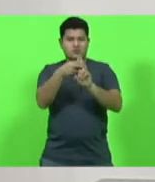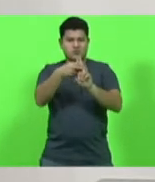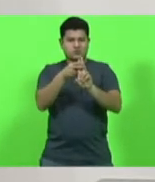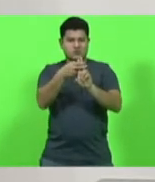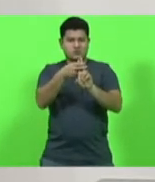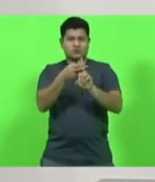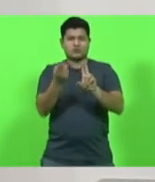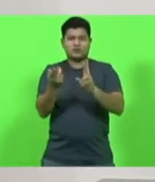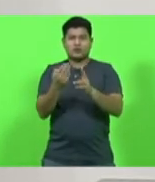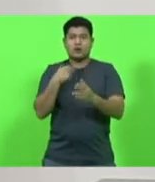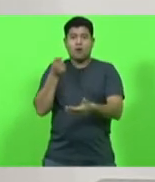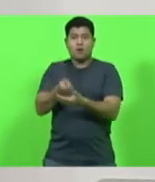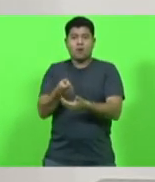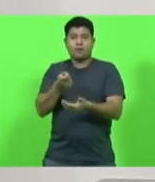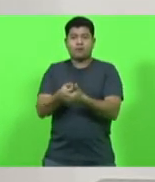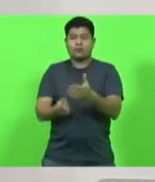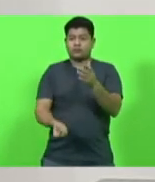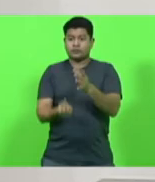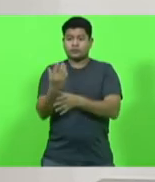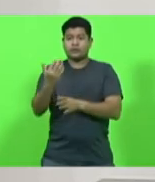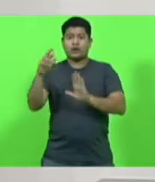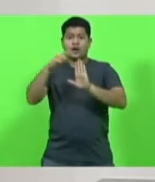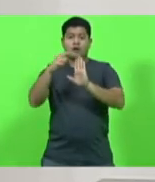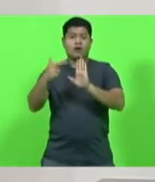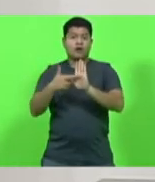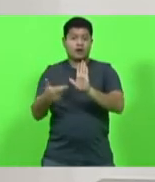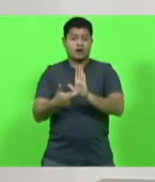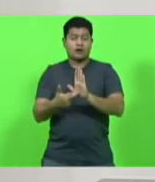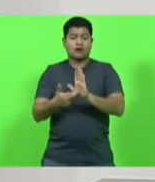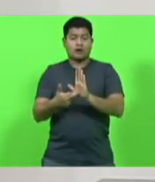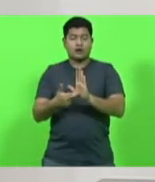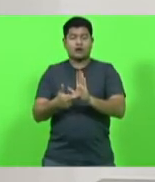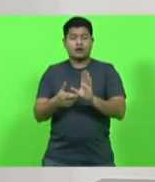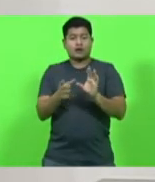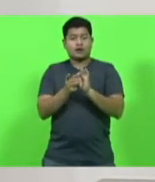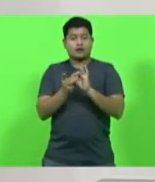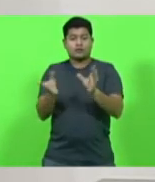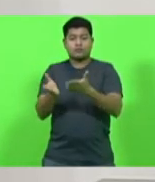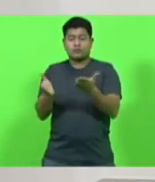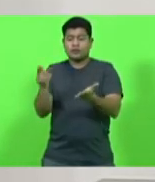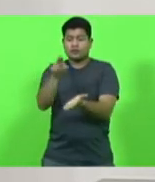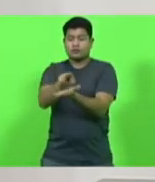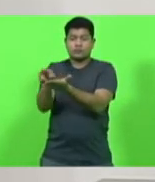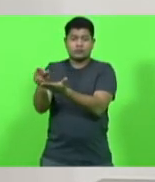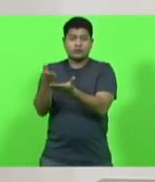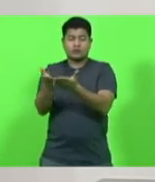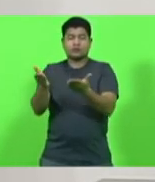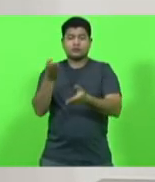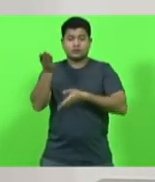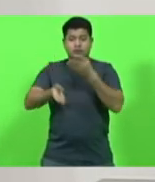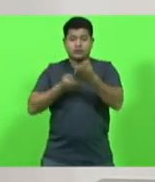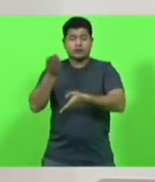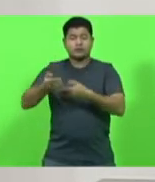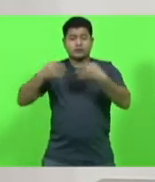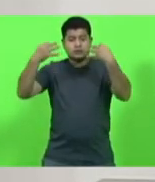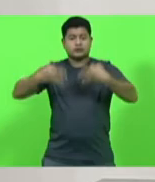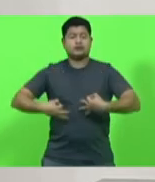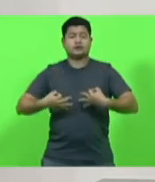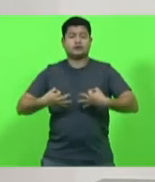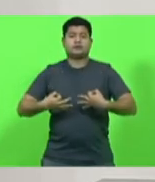a construir um regramento que permita que esses pacientes sejam tratados com a dignidade que merecem.